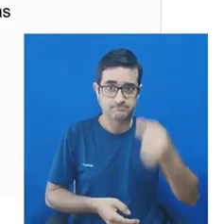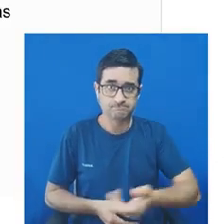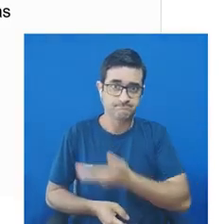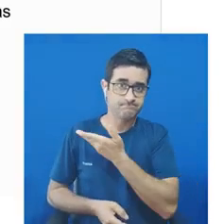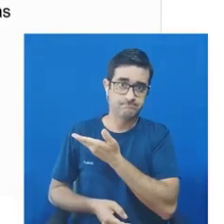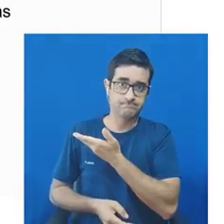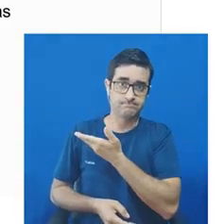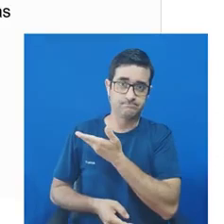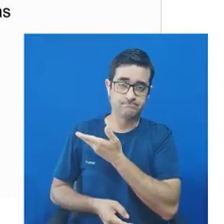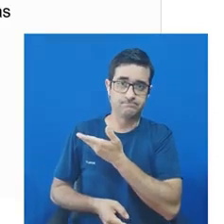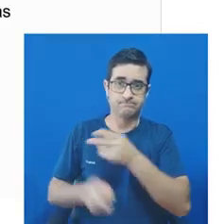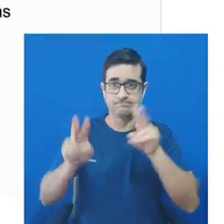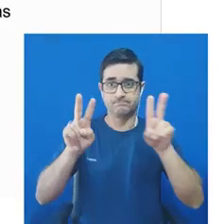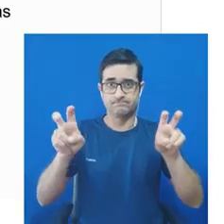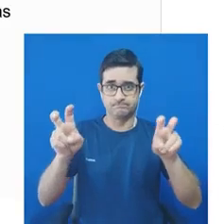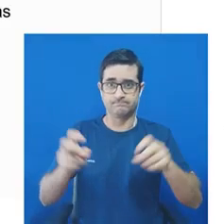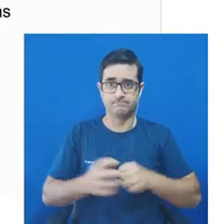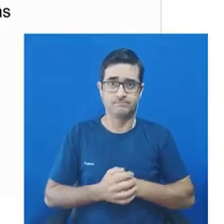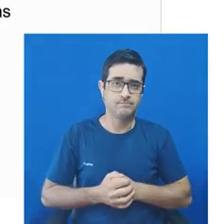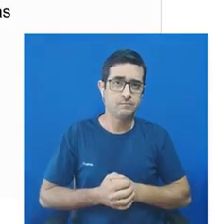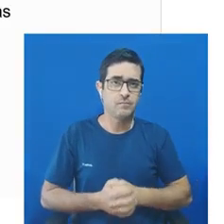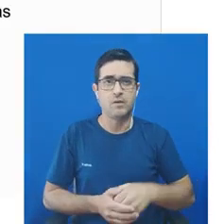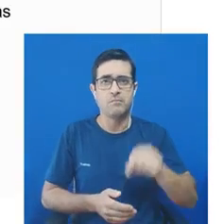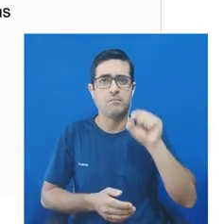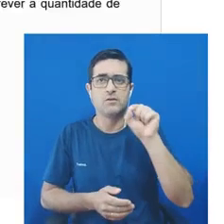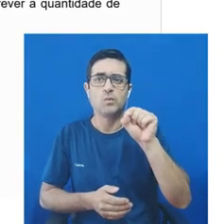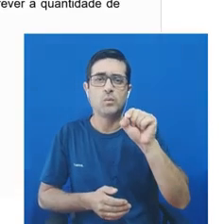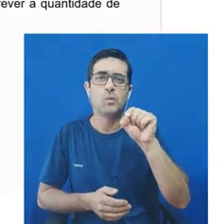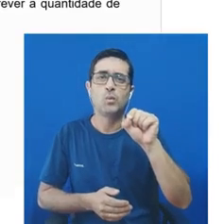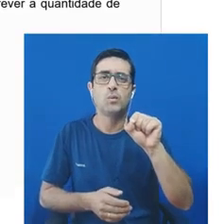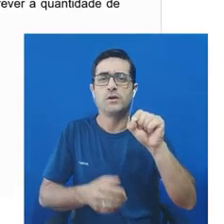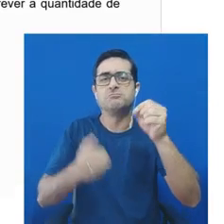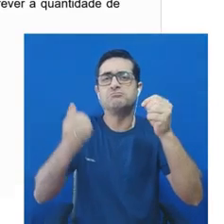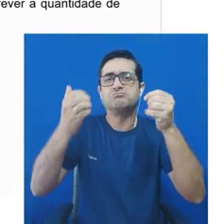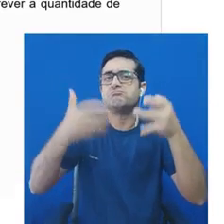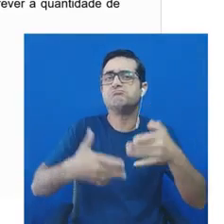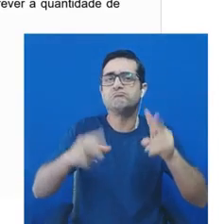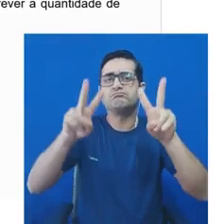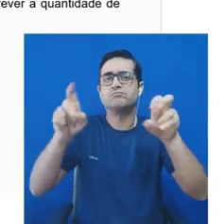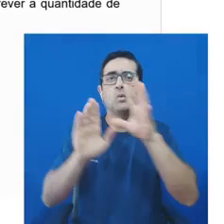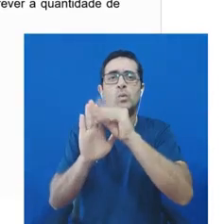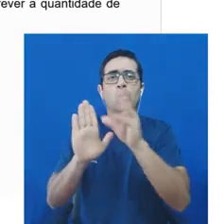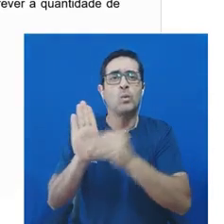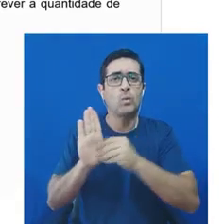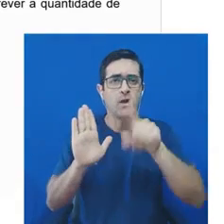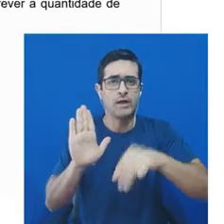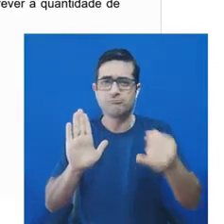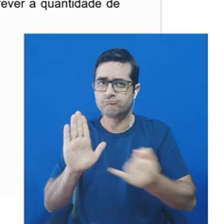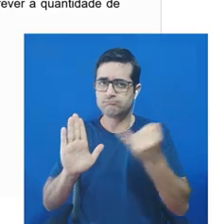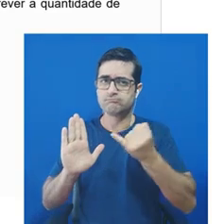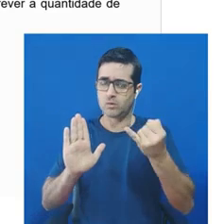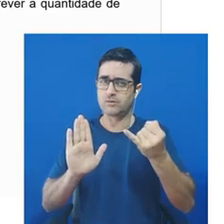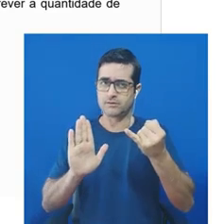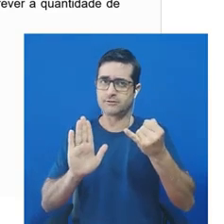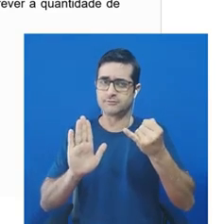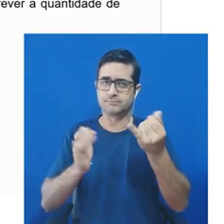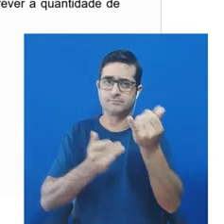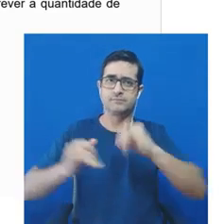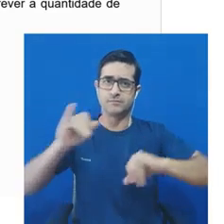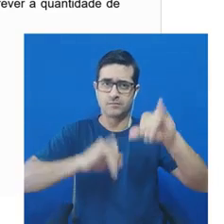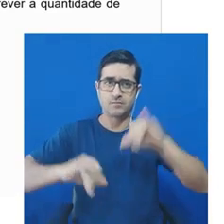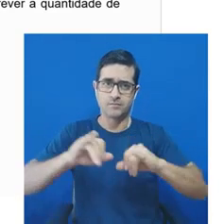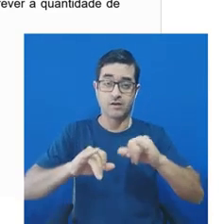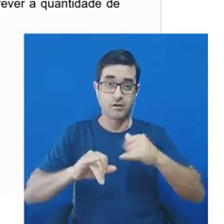a estequiometria das reações. Mas o que é isso daqui? O que é esse conteúdo tão importante na